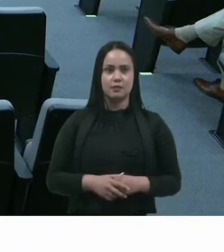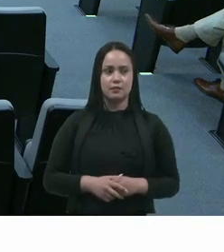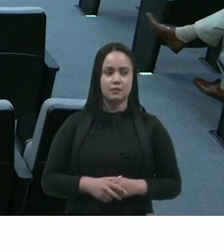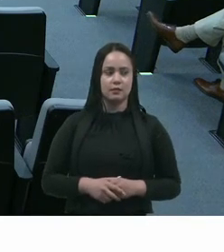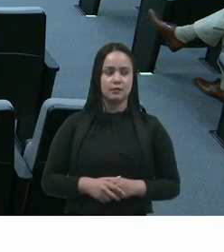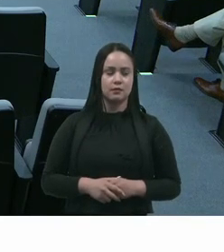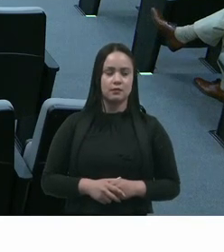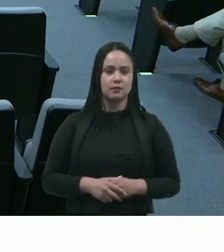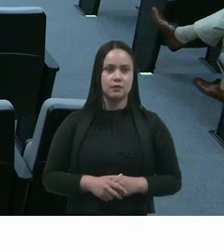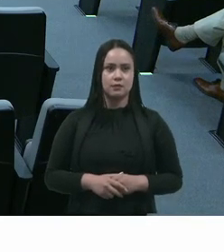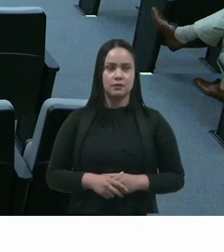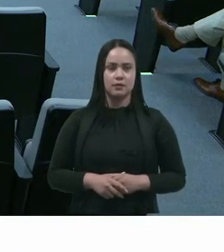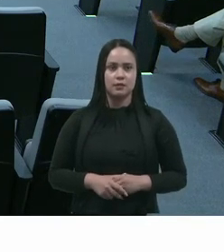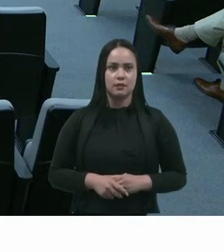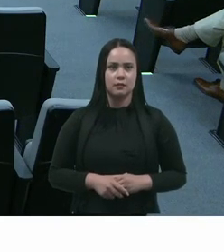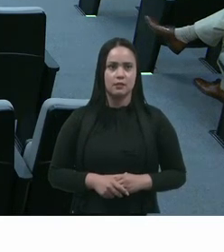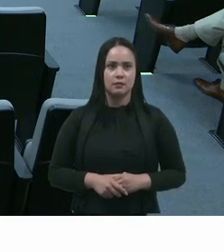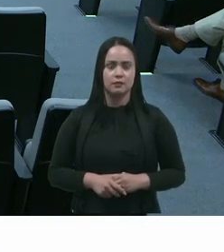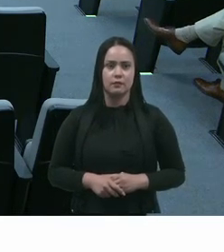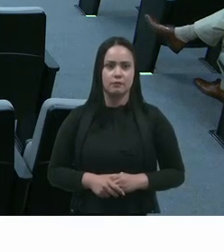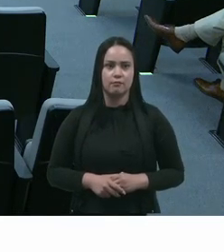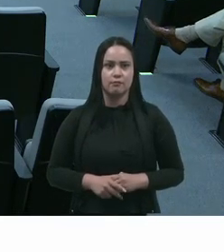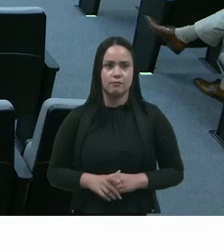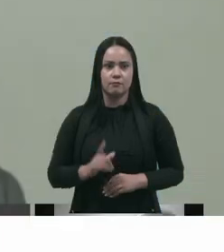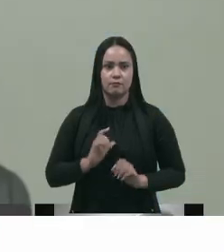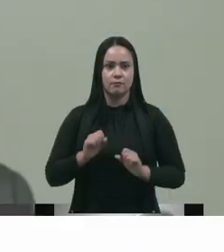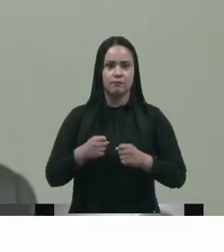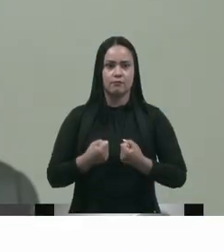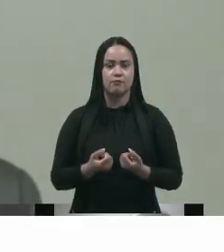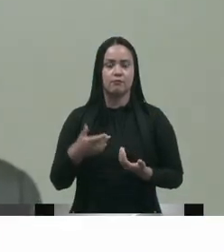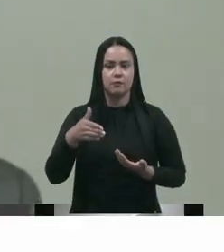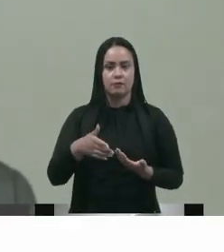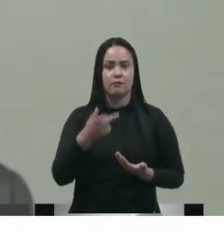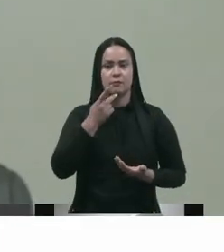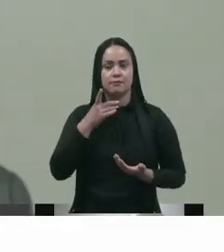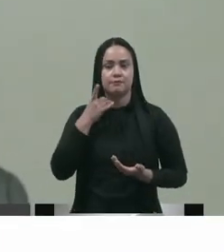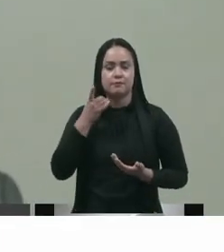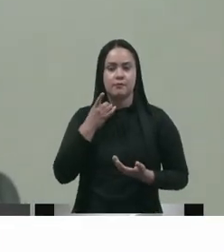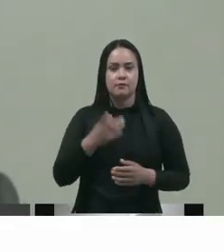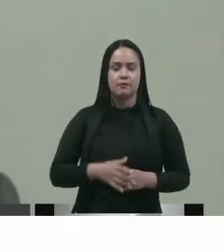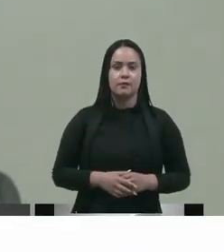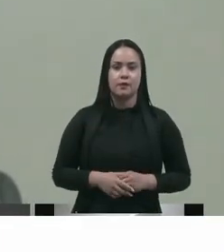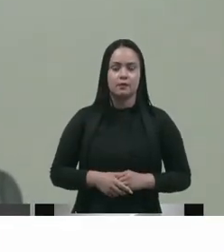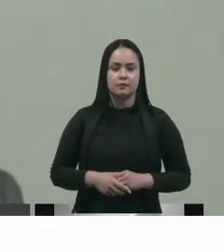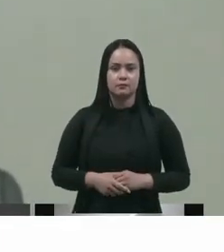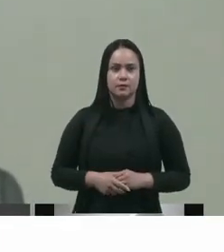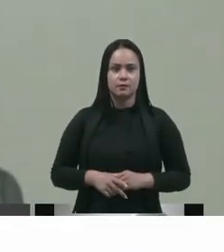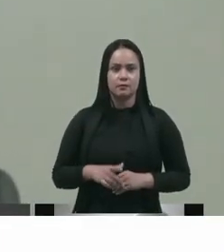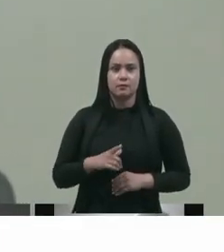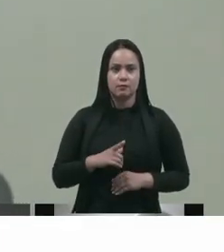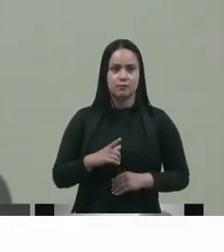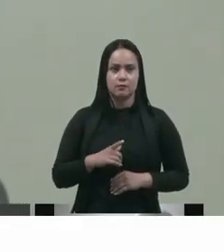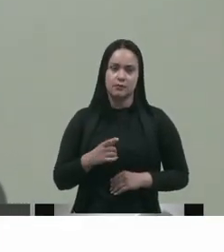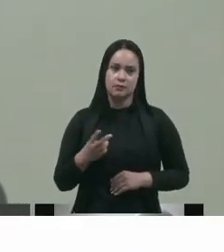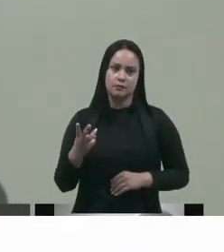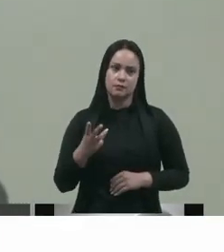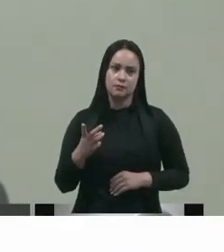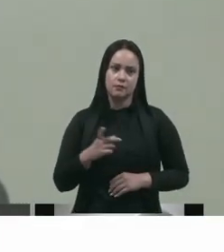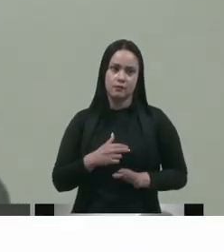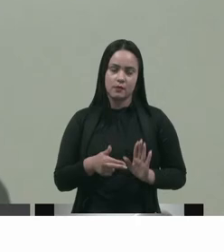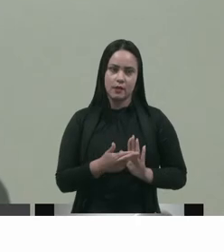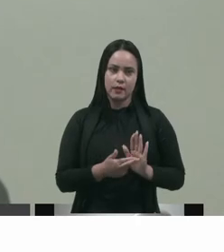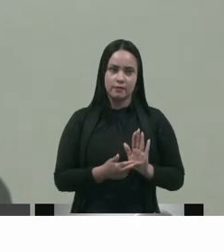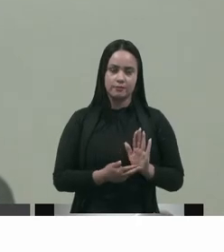Senhor presidente, eu que tenho tantas vezes defendido aqui a aplicação do artigo 83 do nosso